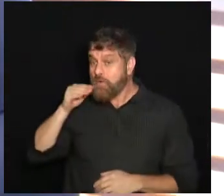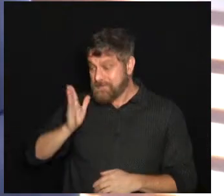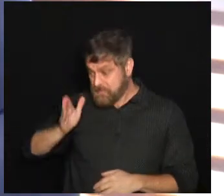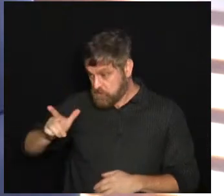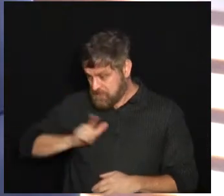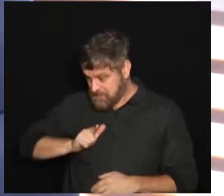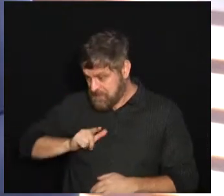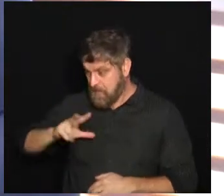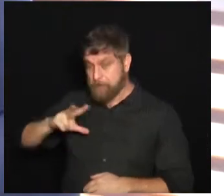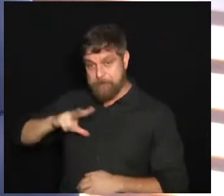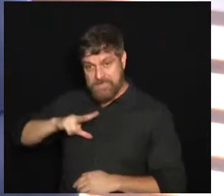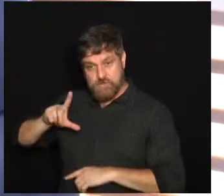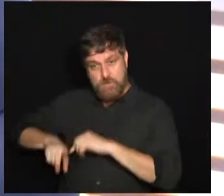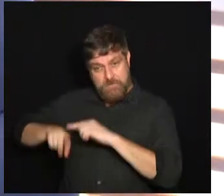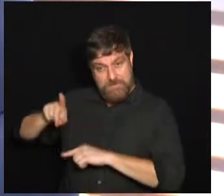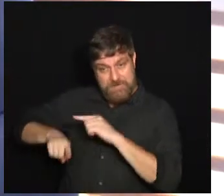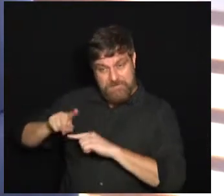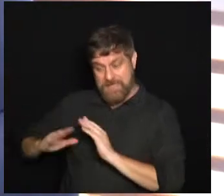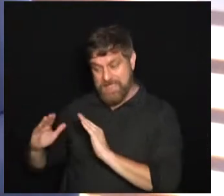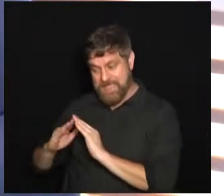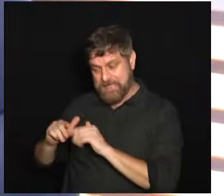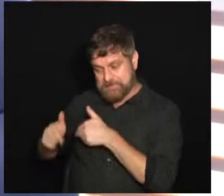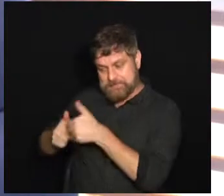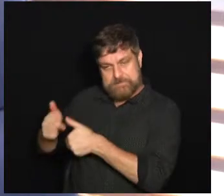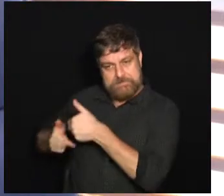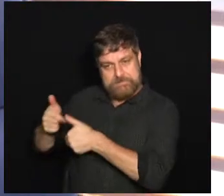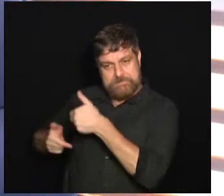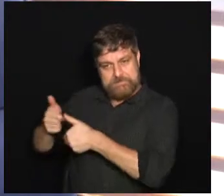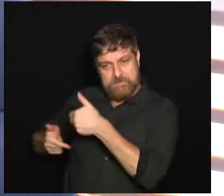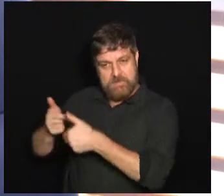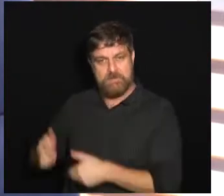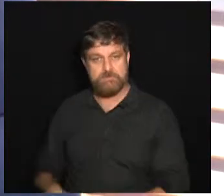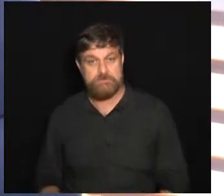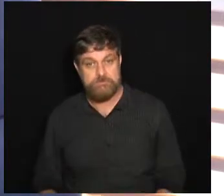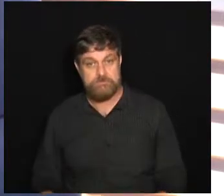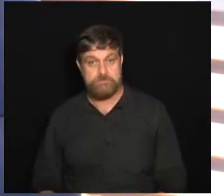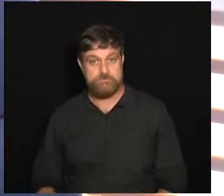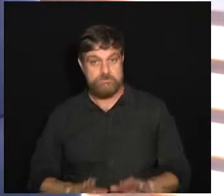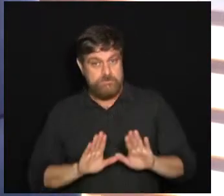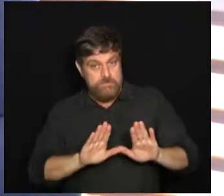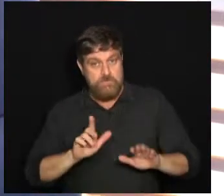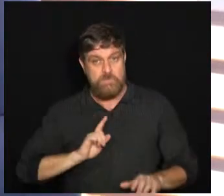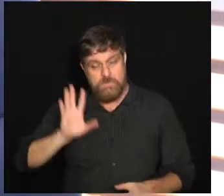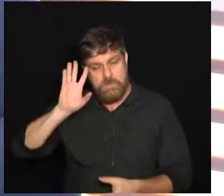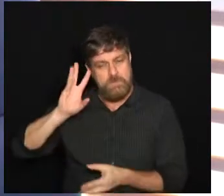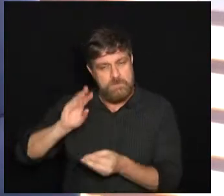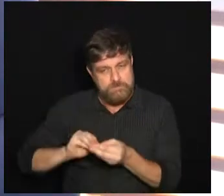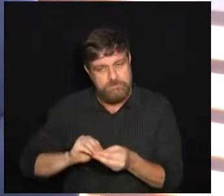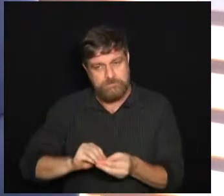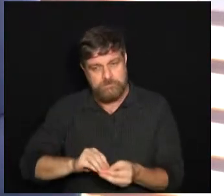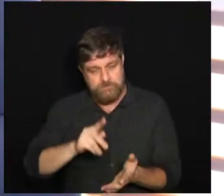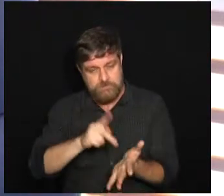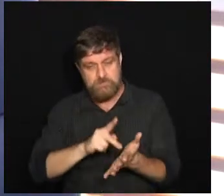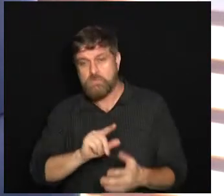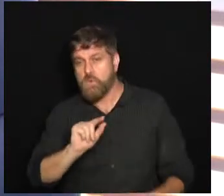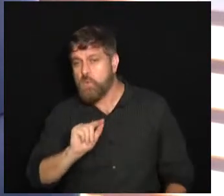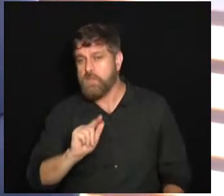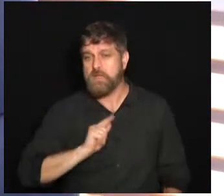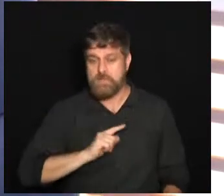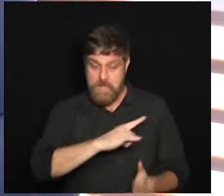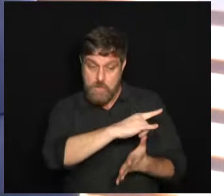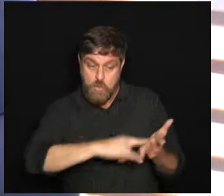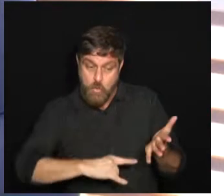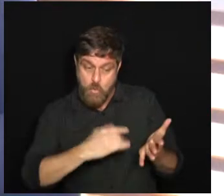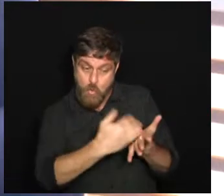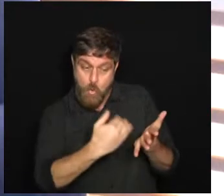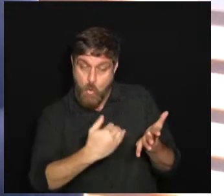seus equipamentos particulares para poder dar sequência ali no trabalho. Então a solução de fato é fazer um aditivo contratual